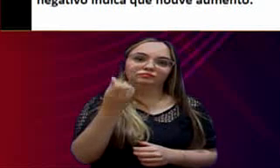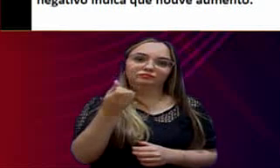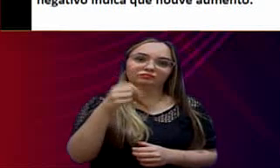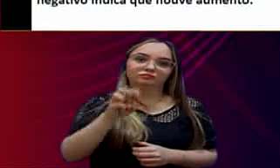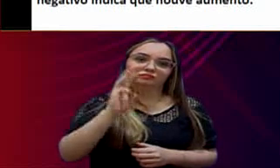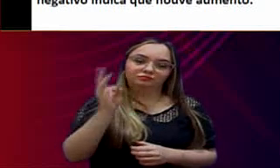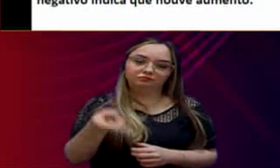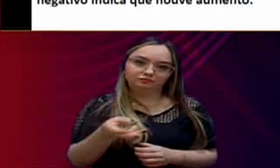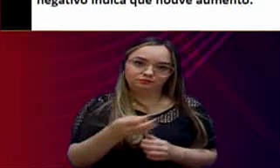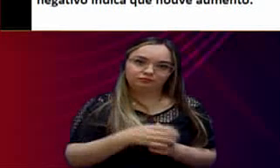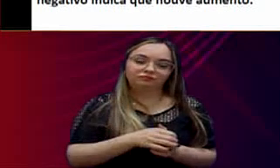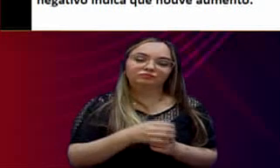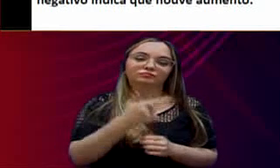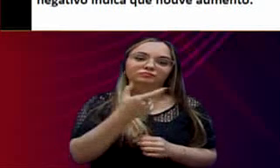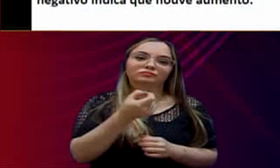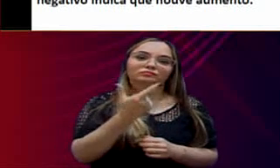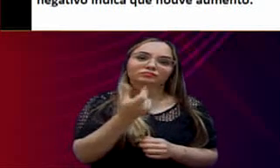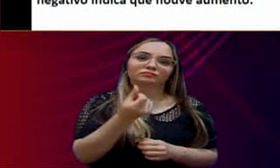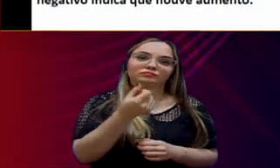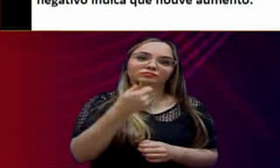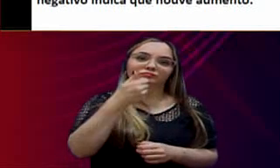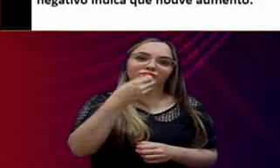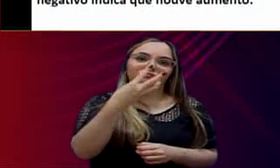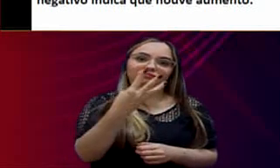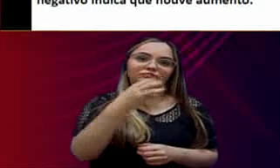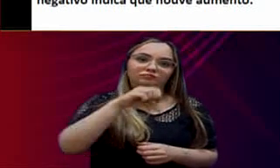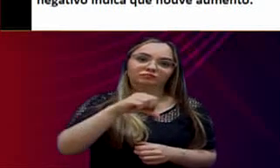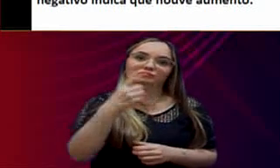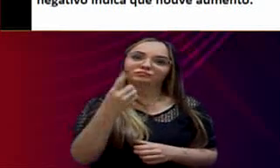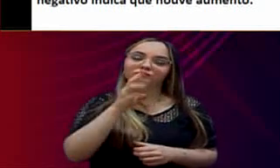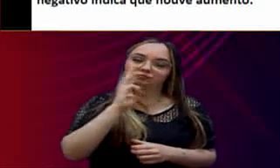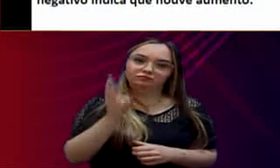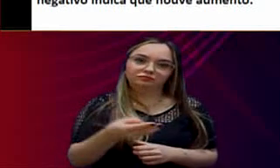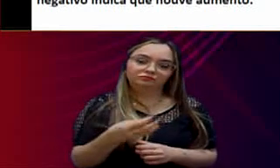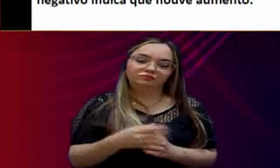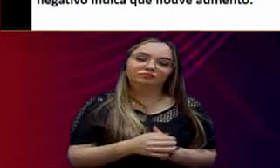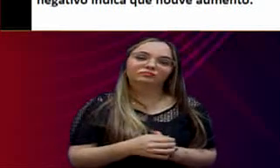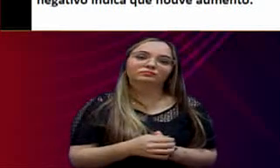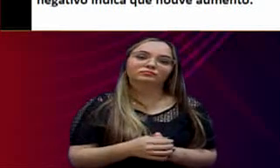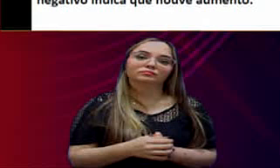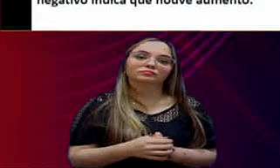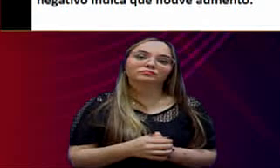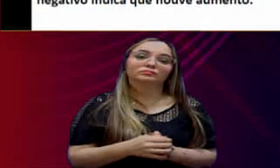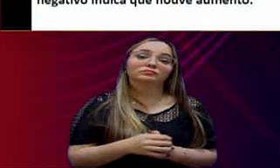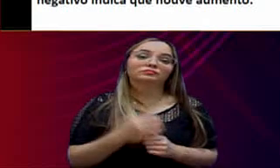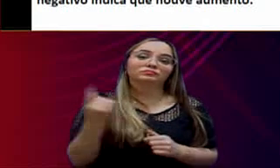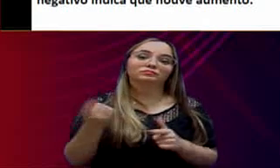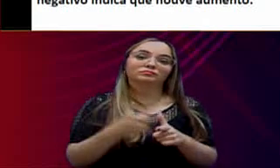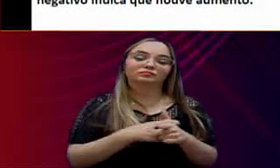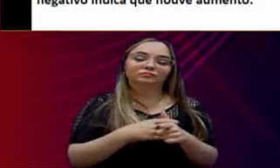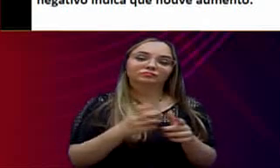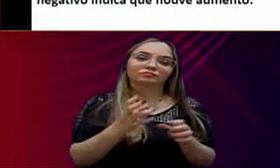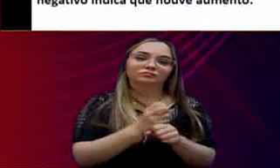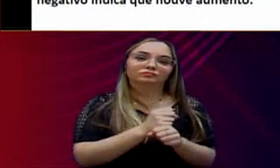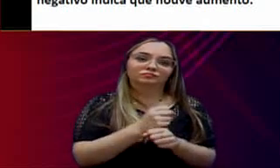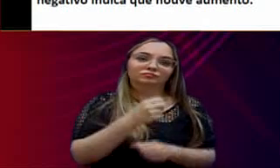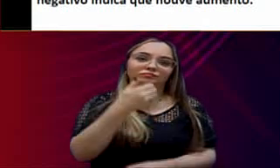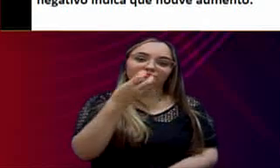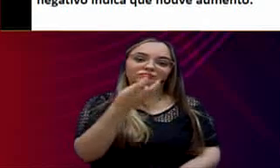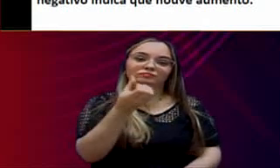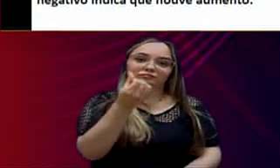milhões 231 2026 391 milhões 489 uma dívida pública consolidada de